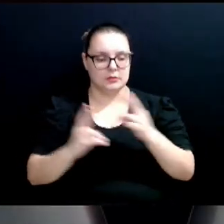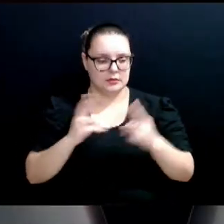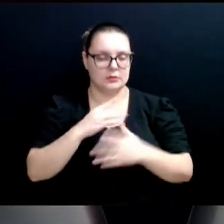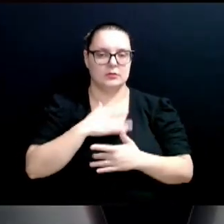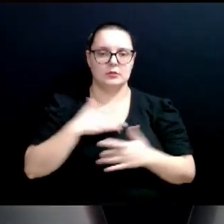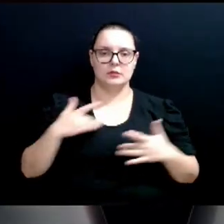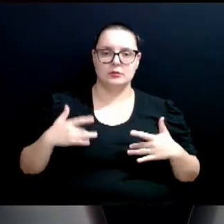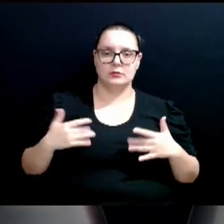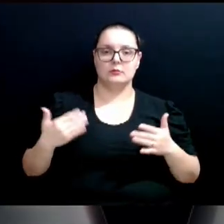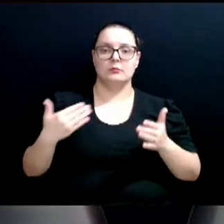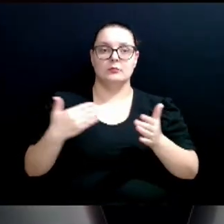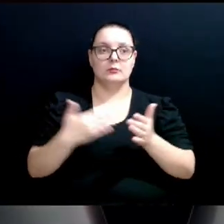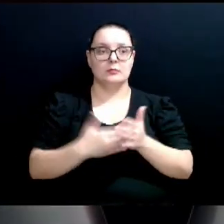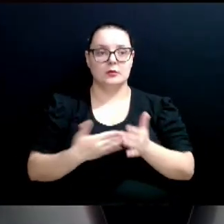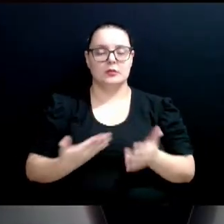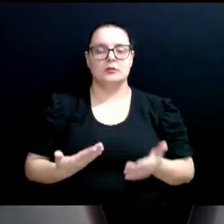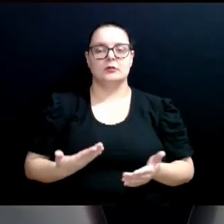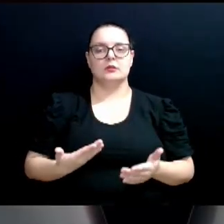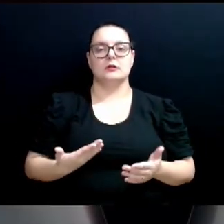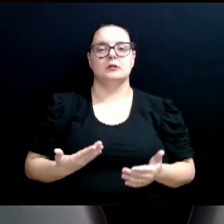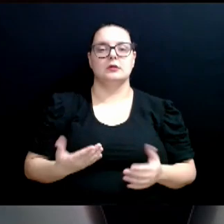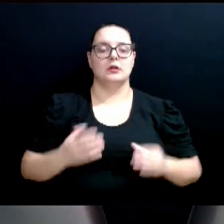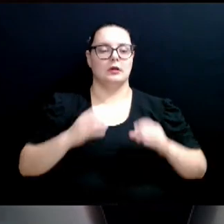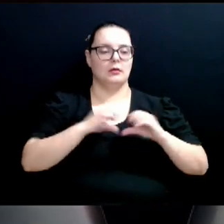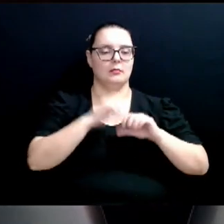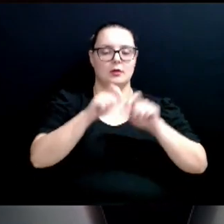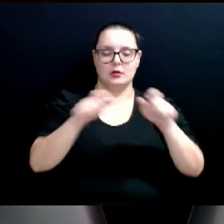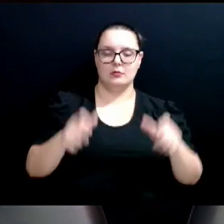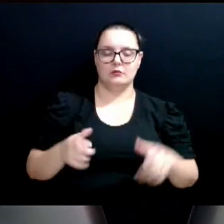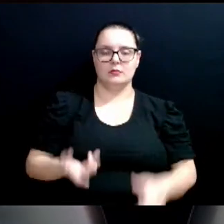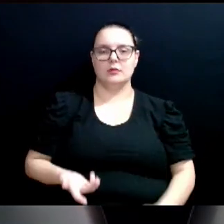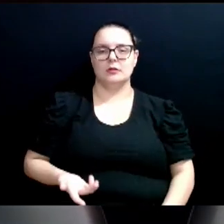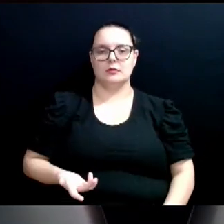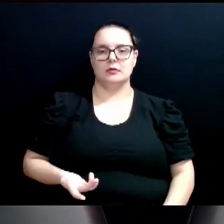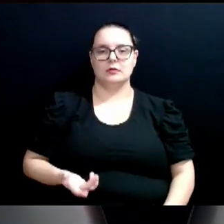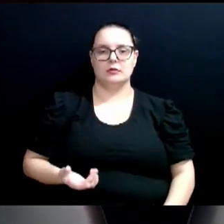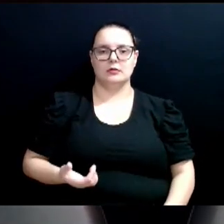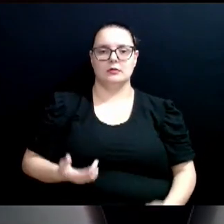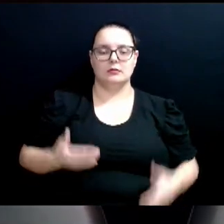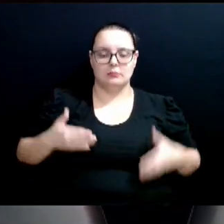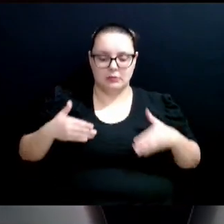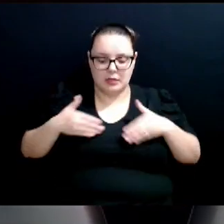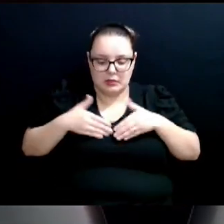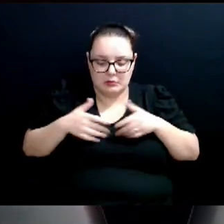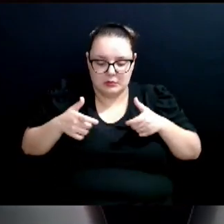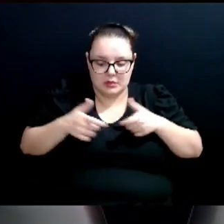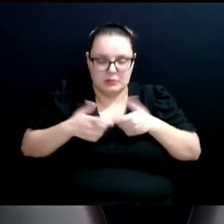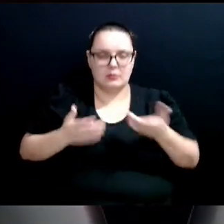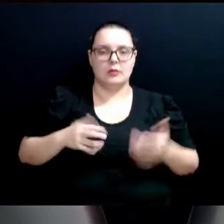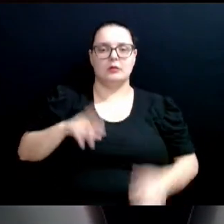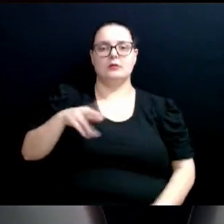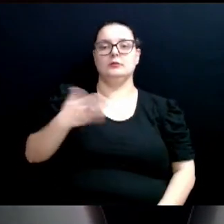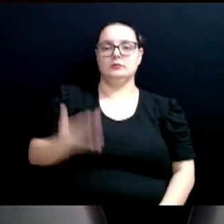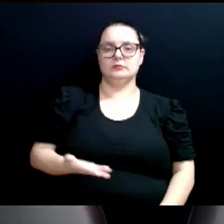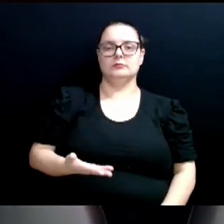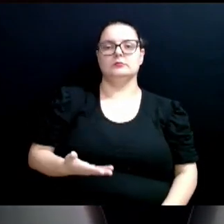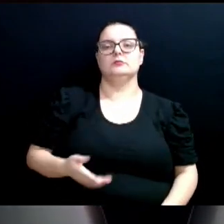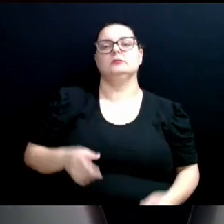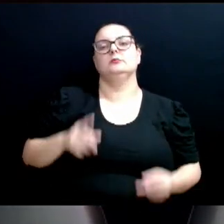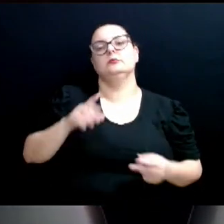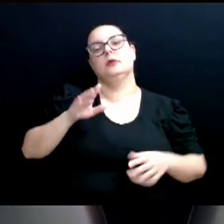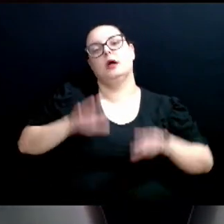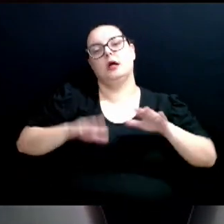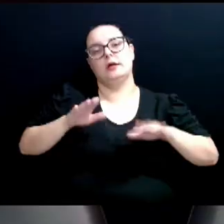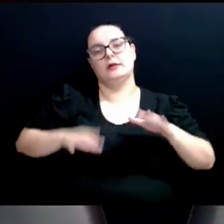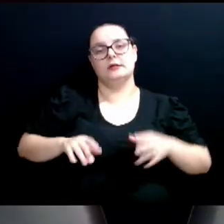onde vale amar as pessoas e se diminuir em função disso. Uhum. Aí vem a pessoa muitas vezes agressiva,